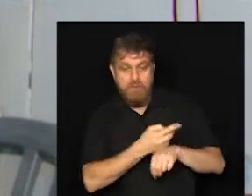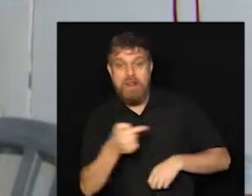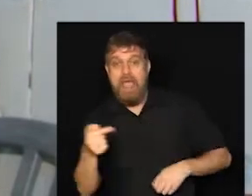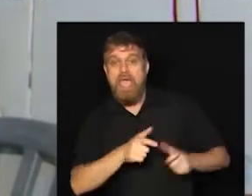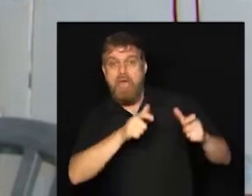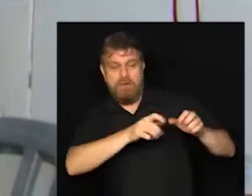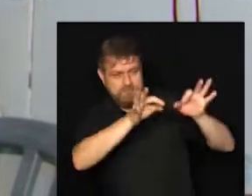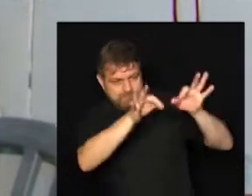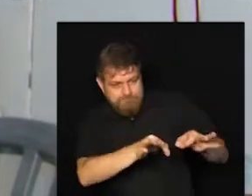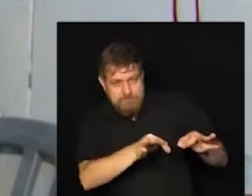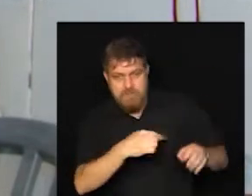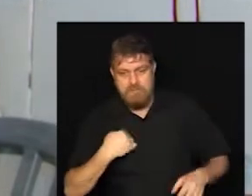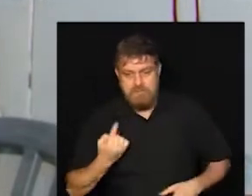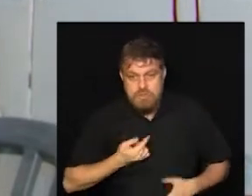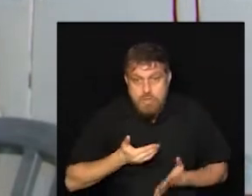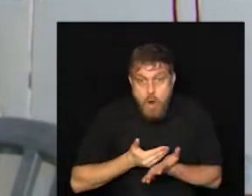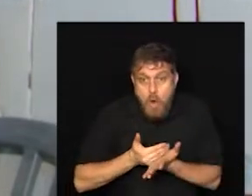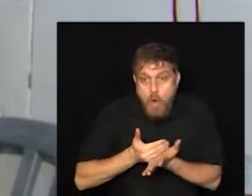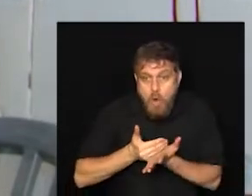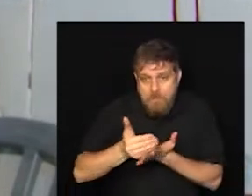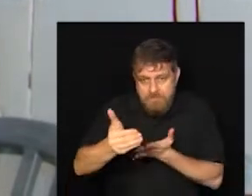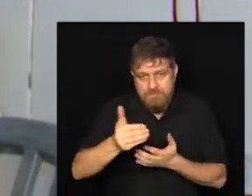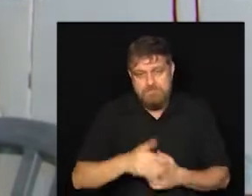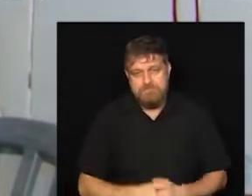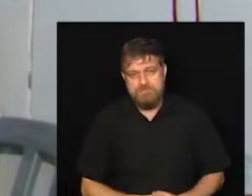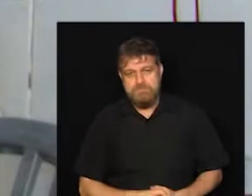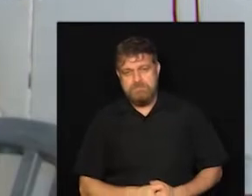a melhor porta, né, para a gente começar.